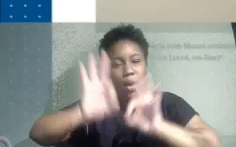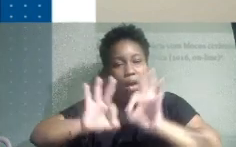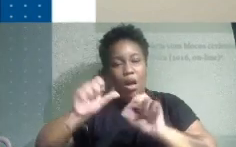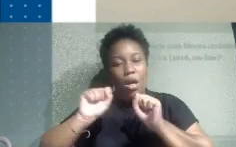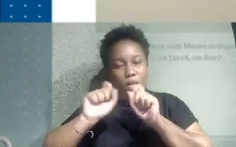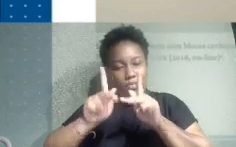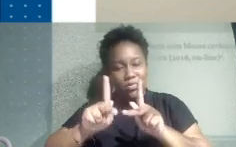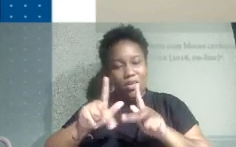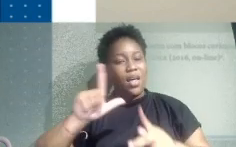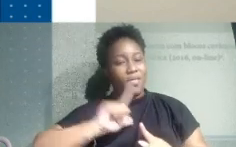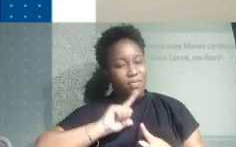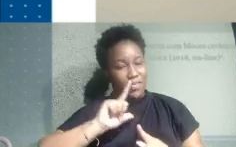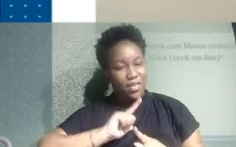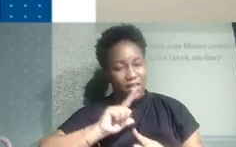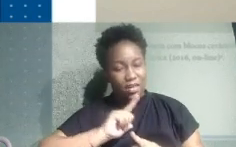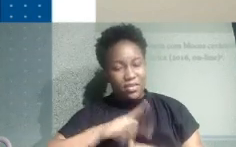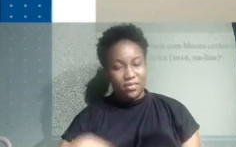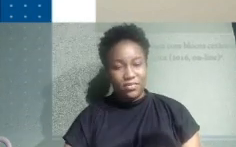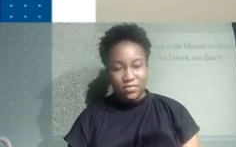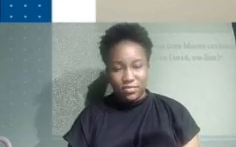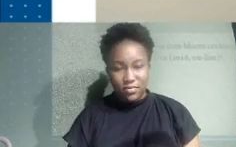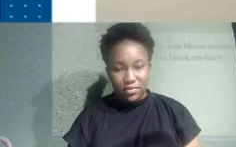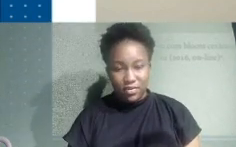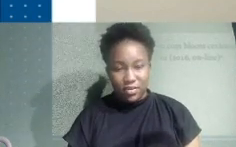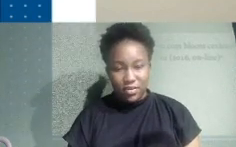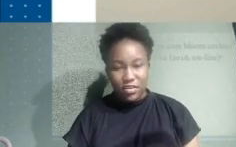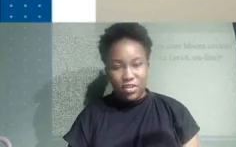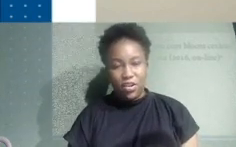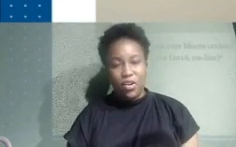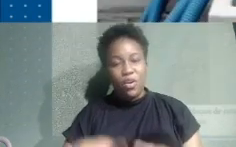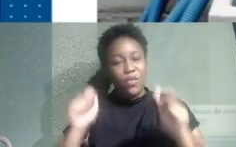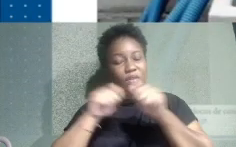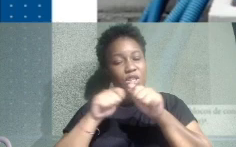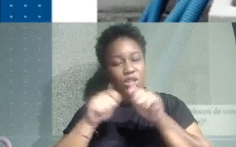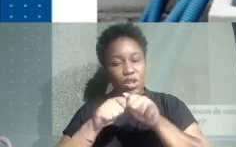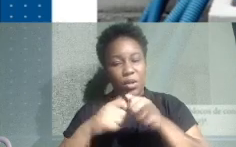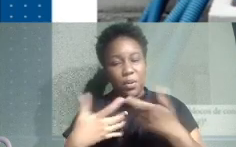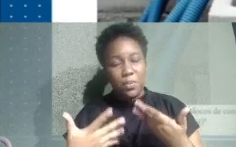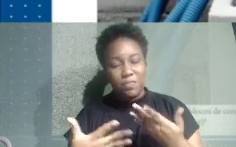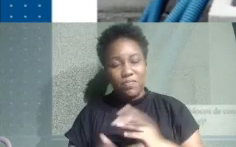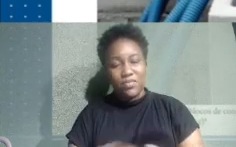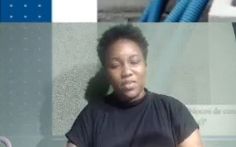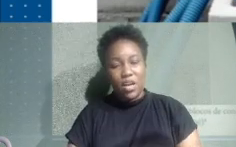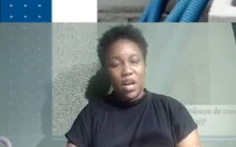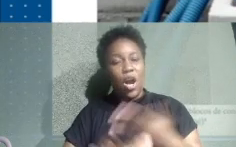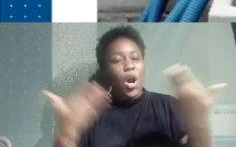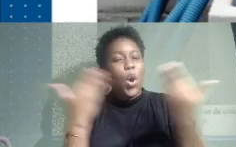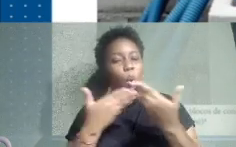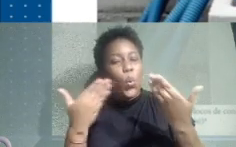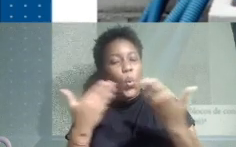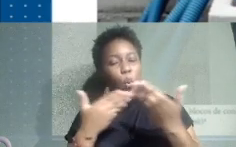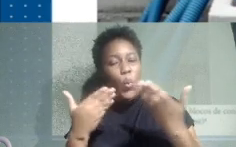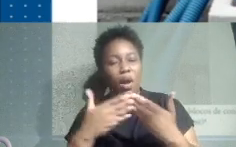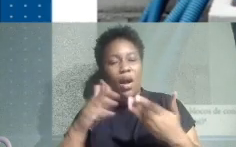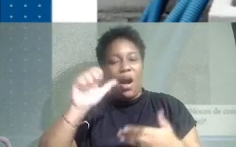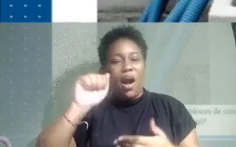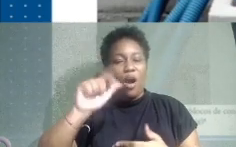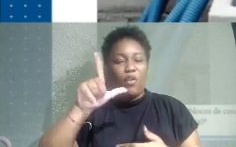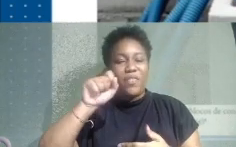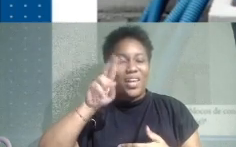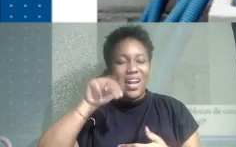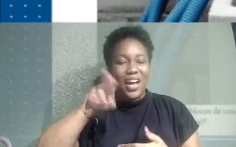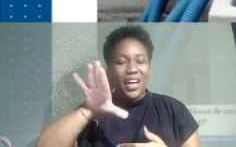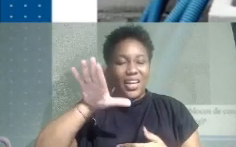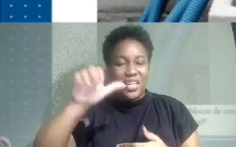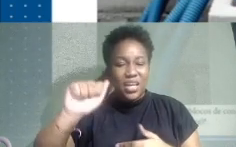aí um certo transtorno, digamos assim, para fazer numa alvenaria convencional. Se tratando de uma alvenaria com blocos de concreto, olha só